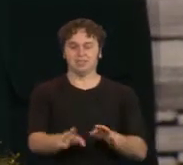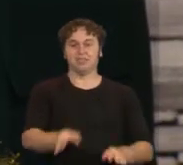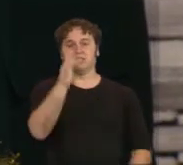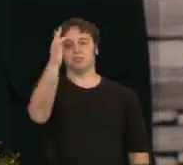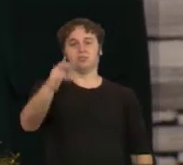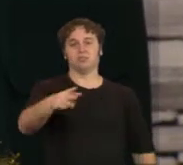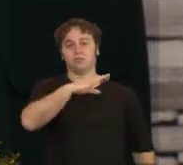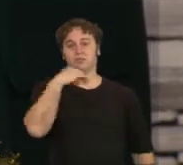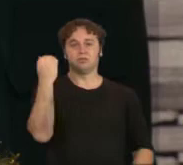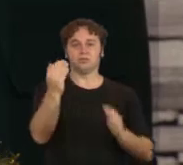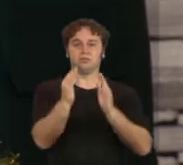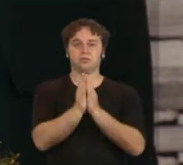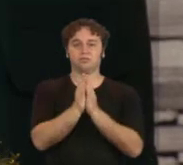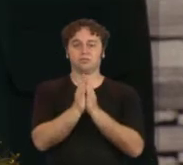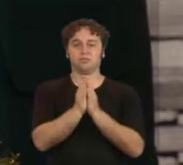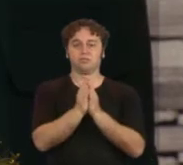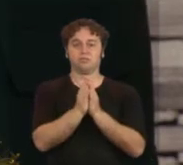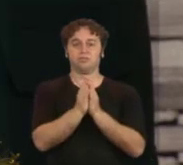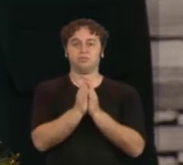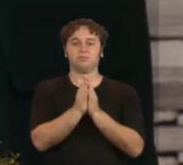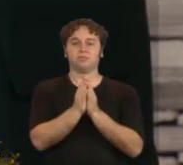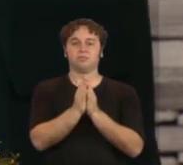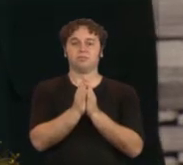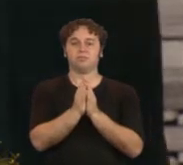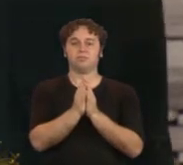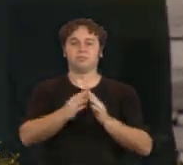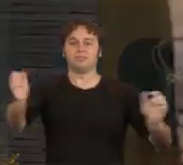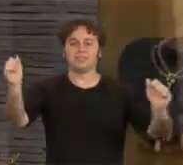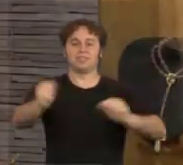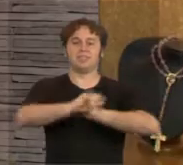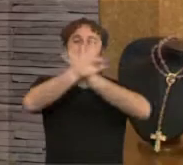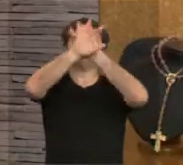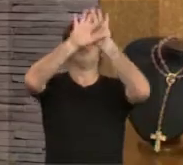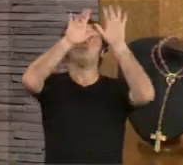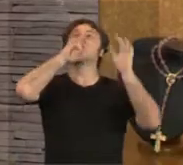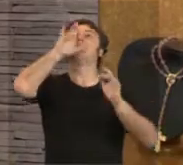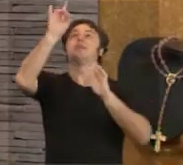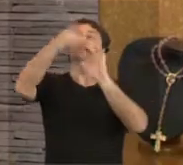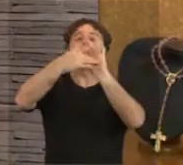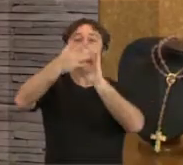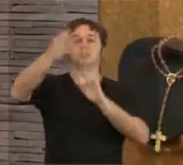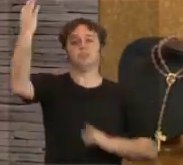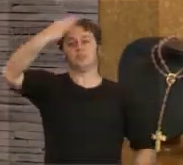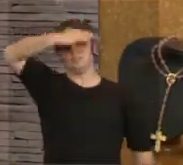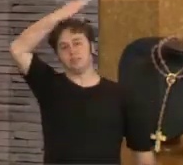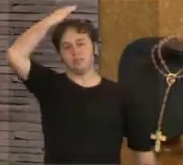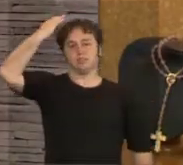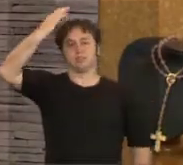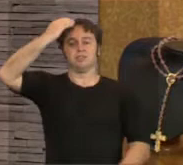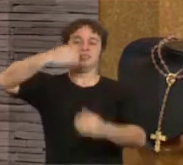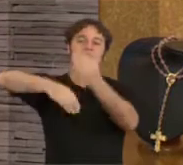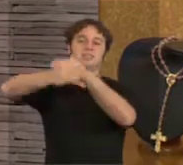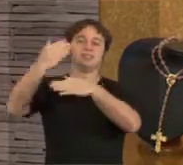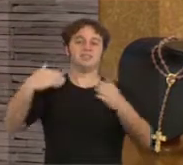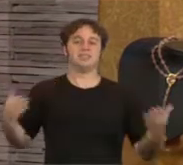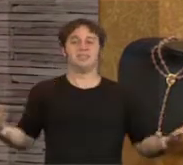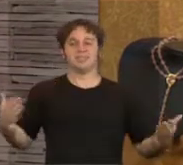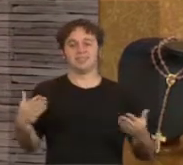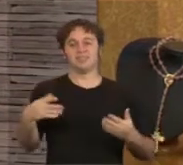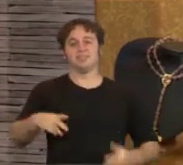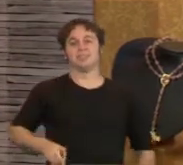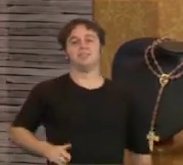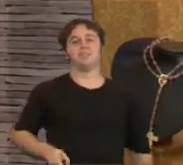pecadores, agora e na hora de nossa morte. Amém. Glória ao Pai, ao Filho e ao Espírito Santo. Assim como era